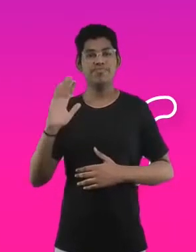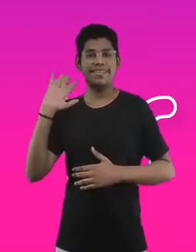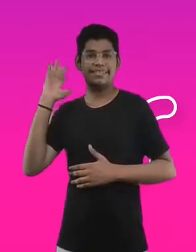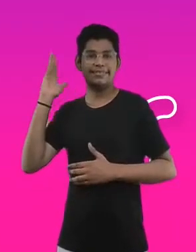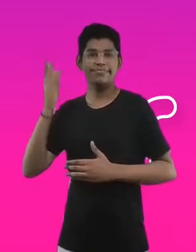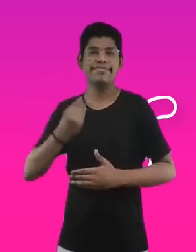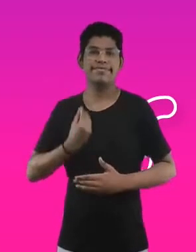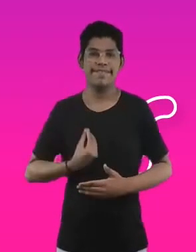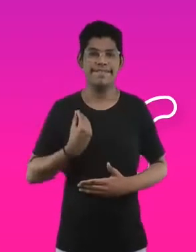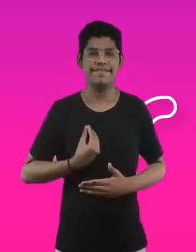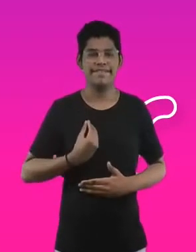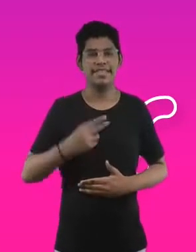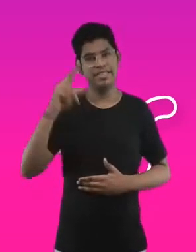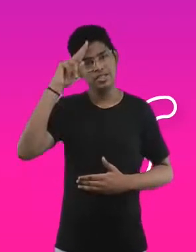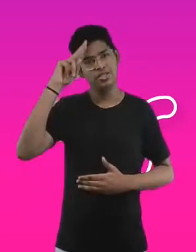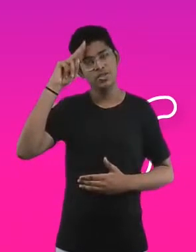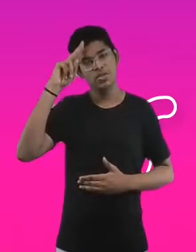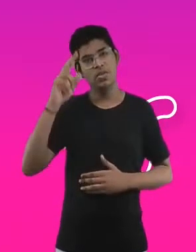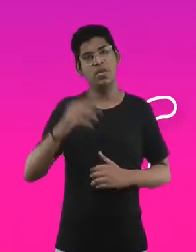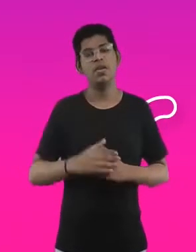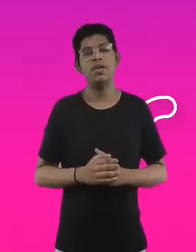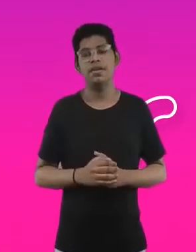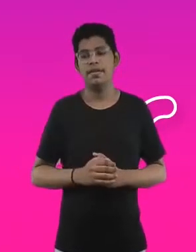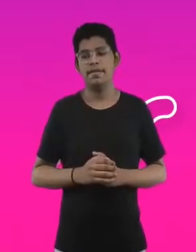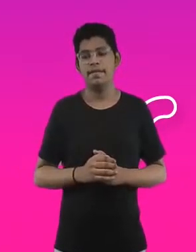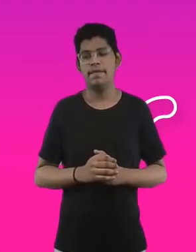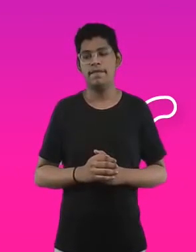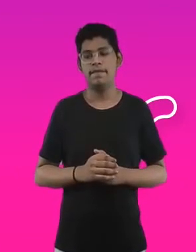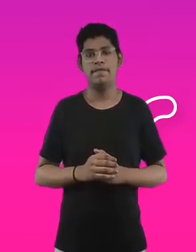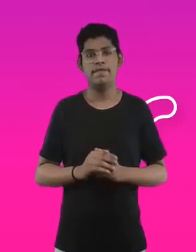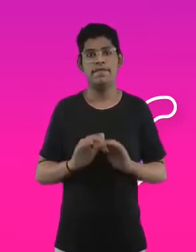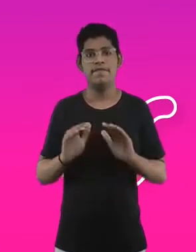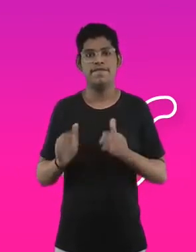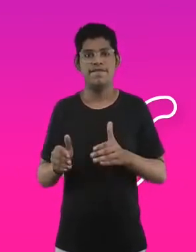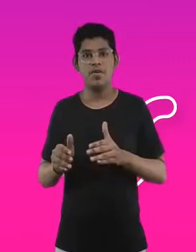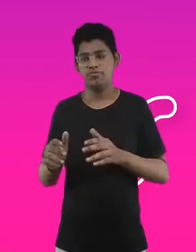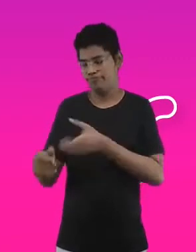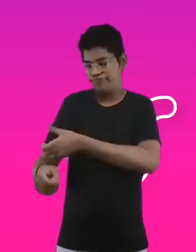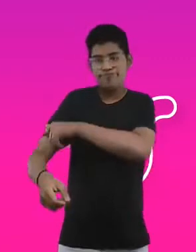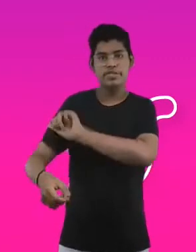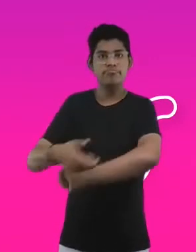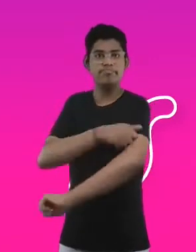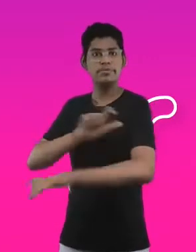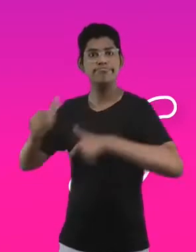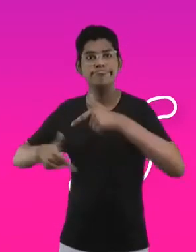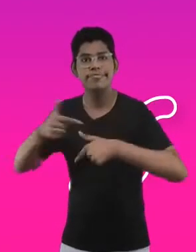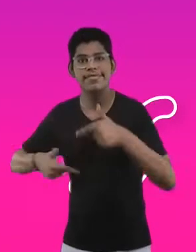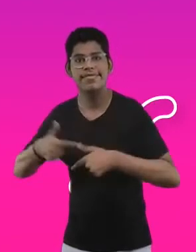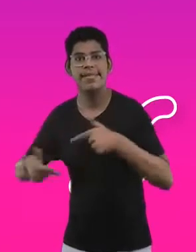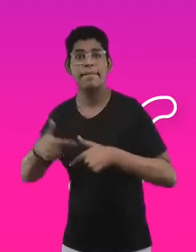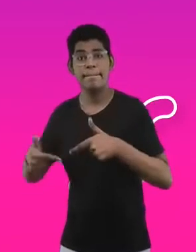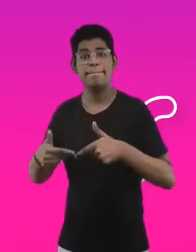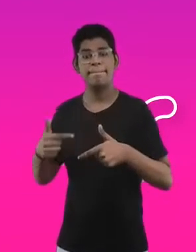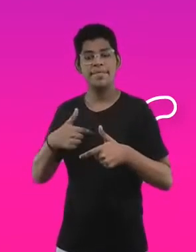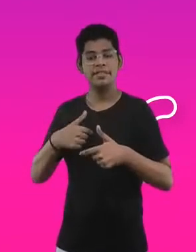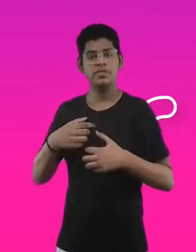especialmente naquilo em que eu coloco a mão na massa, nas práticas, no trabalho, tenho feito